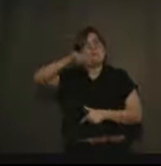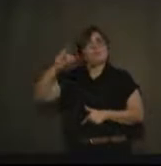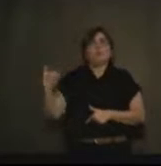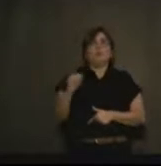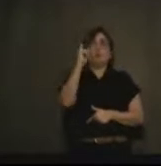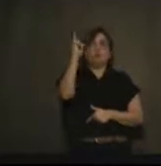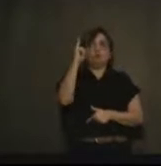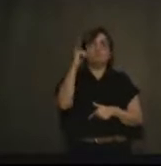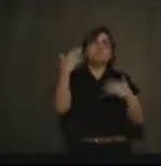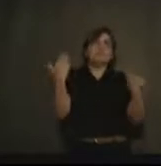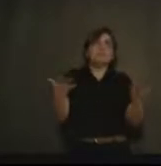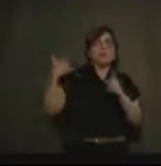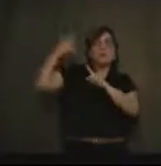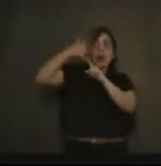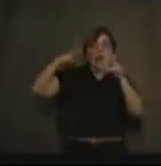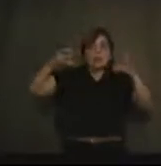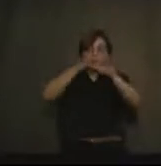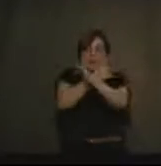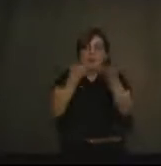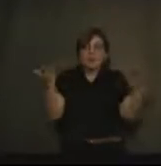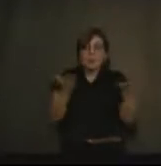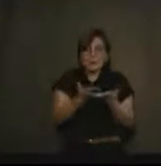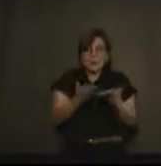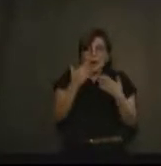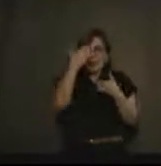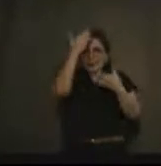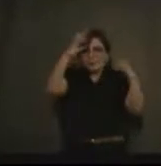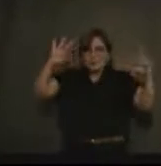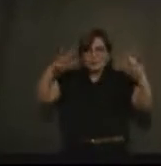aqui, agradecendo a atenção de vocês. Muito obrigado.